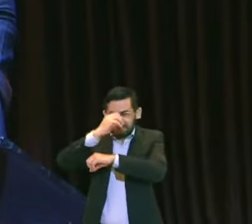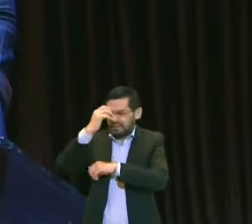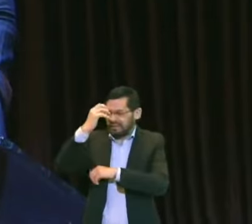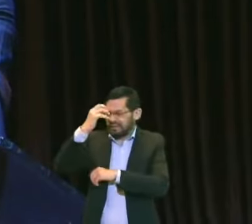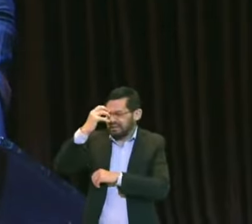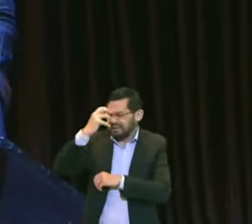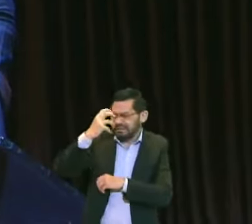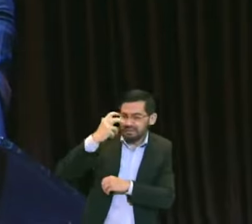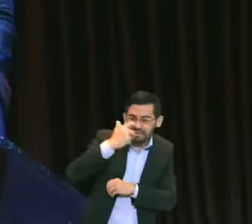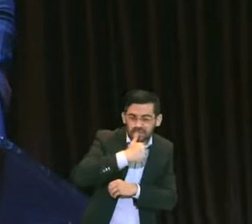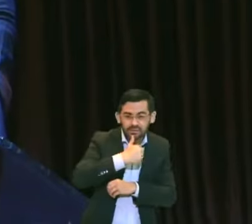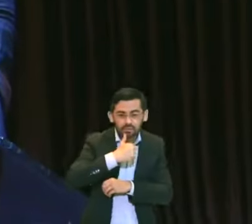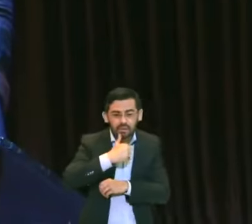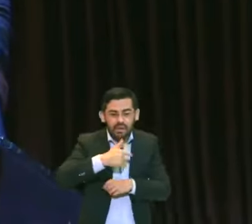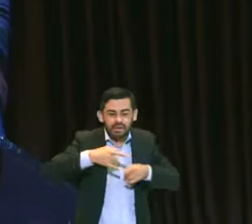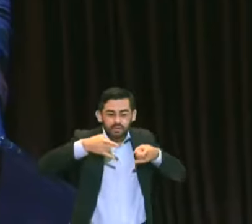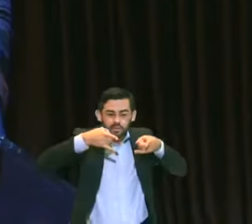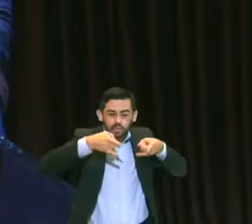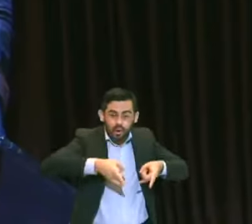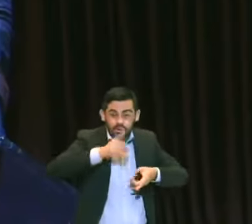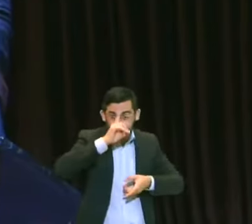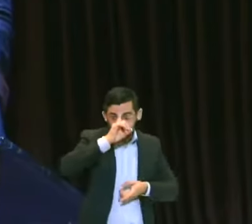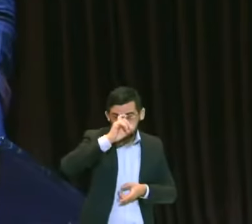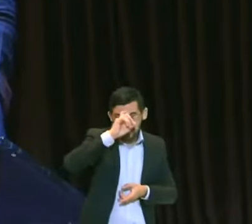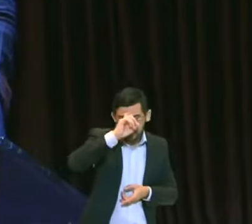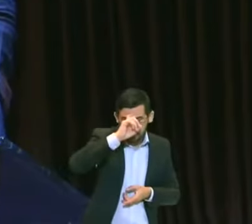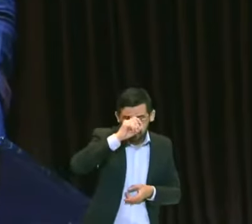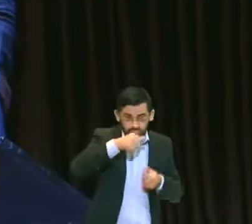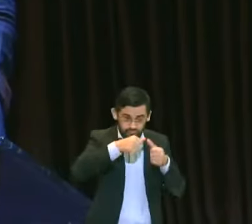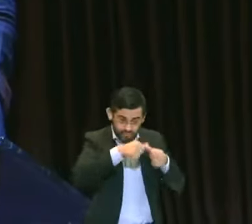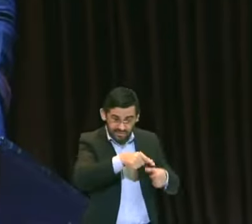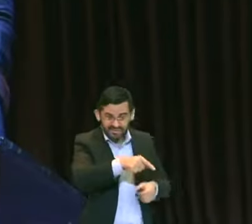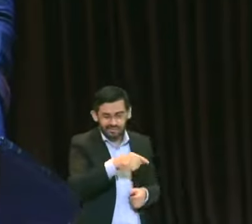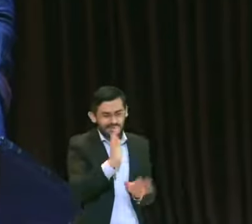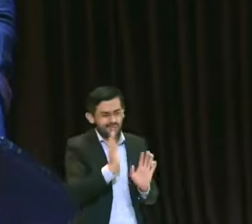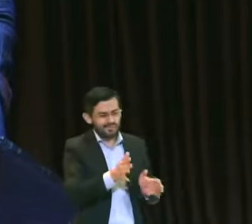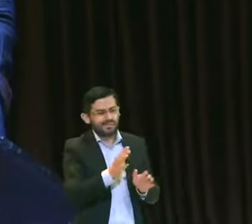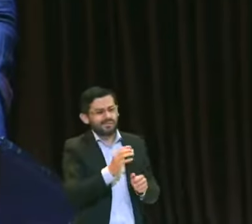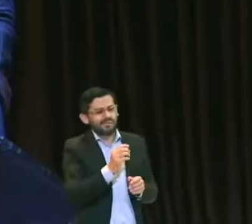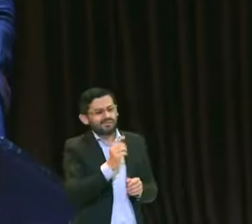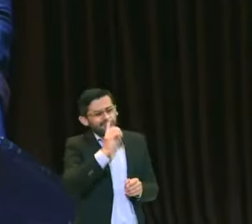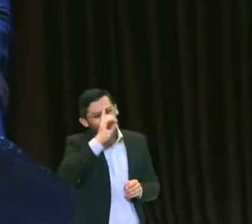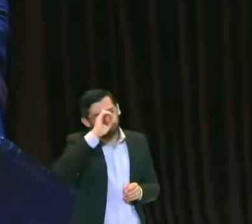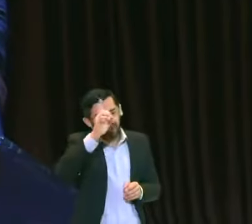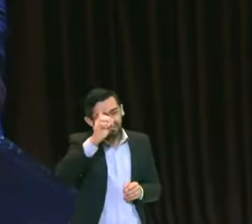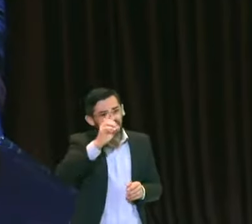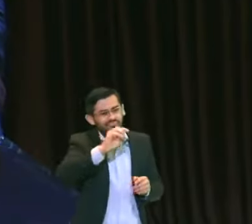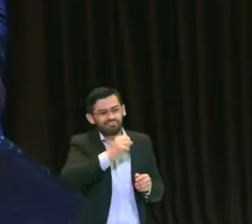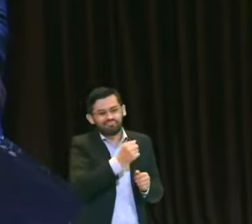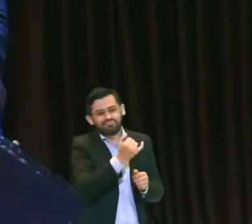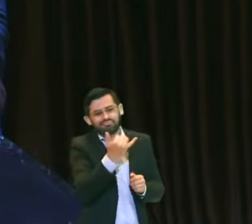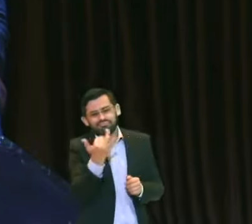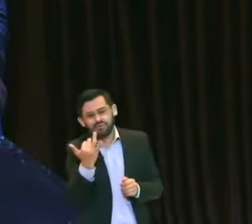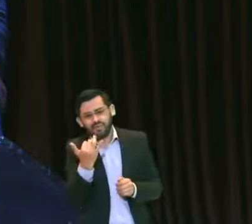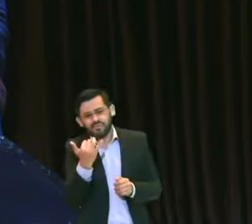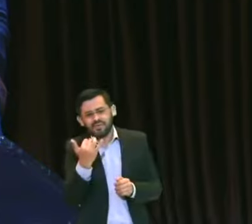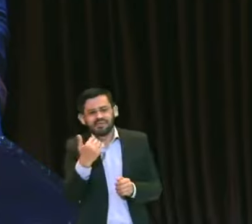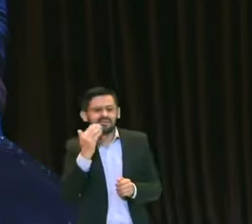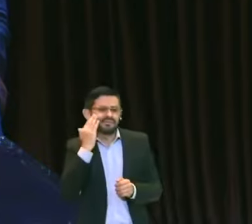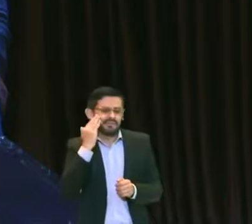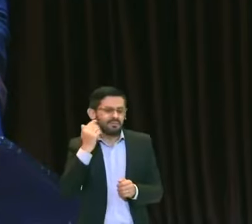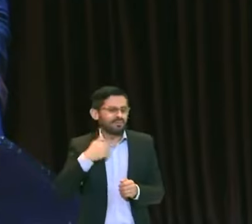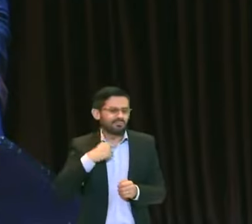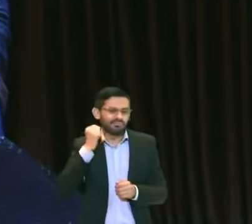linda, do quarto do hospital onde ele está internado há vários dias. Ele disse: eu nunca gostei de ver o nascer do sol porque eu